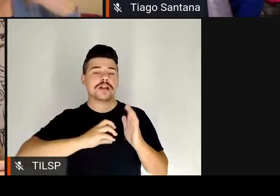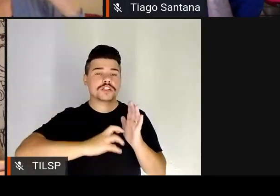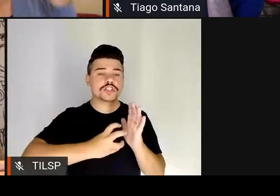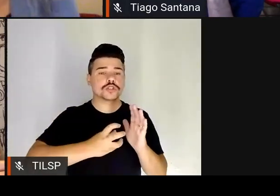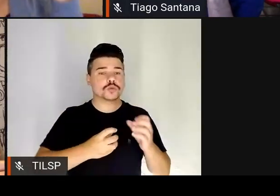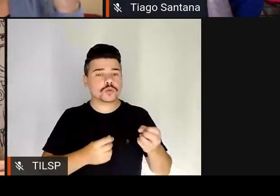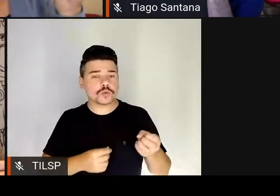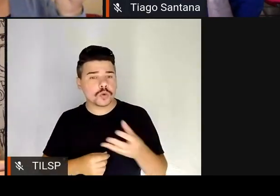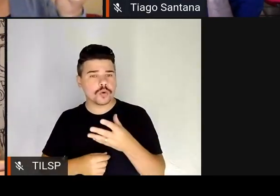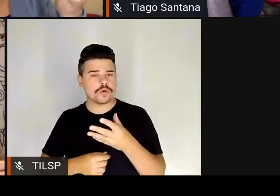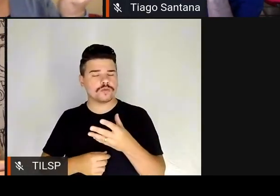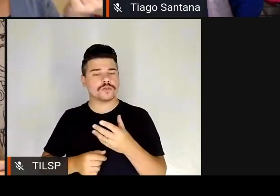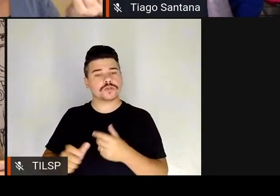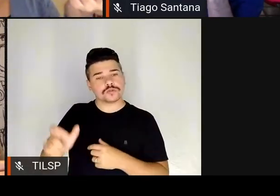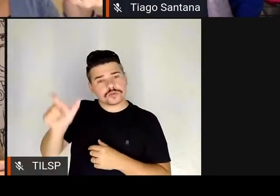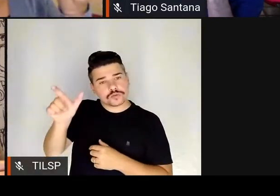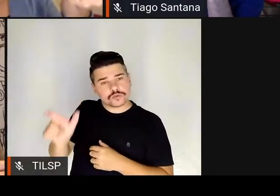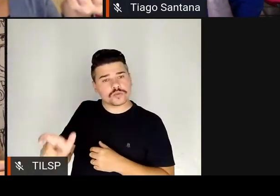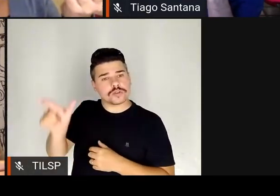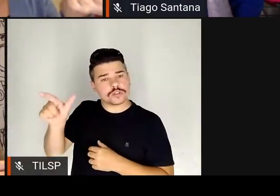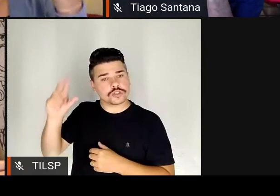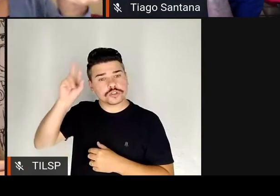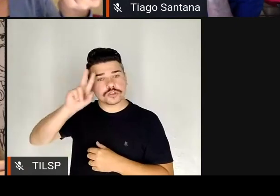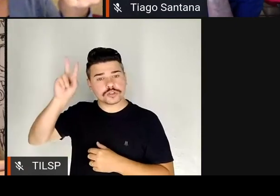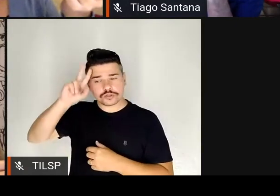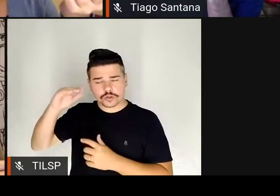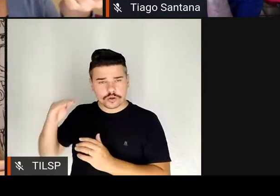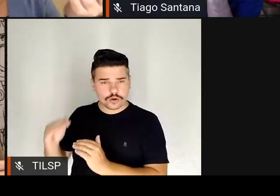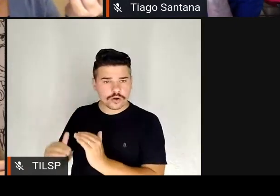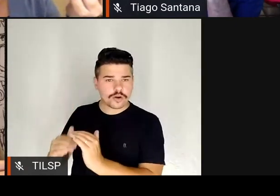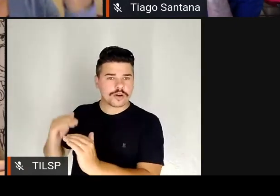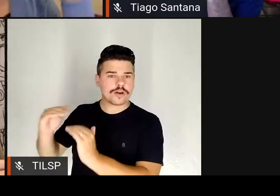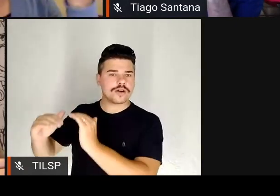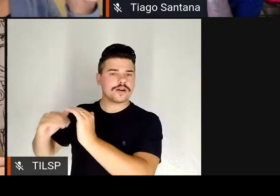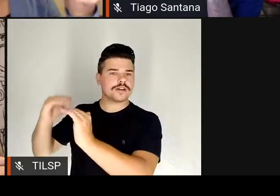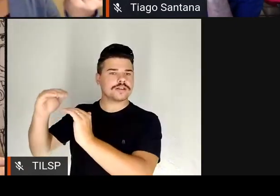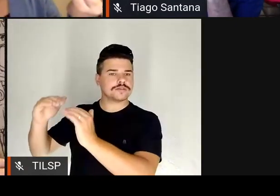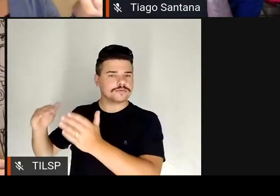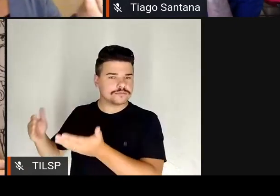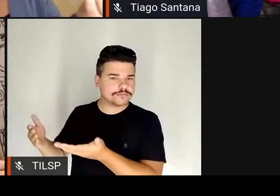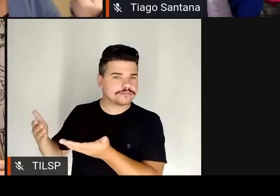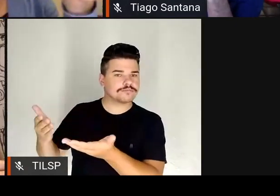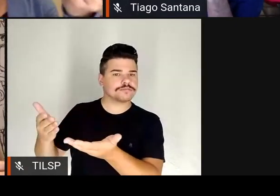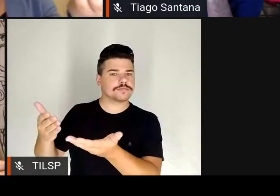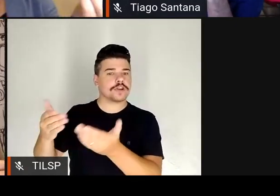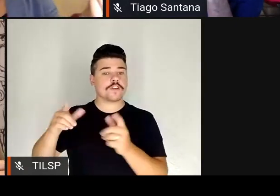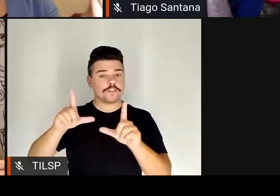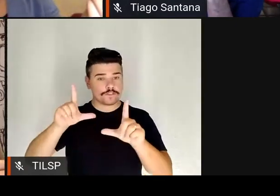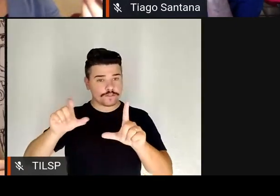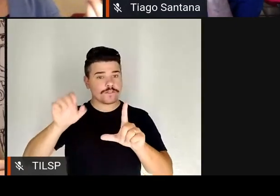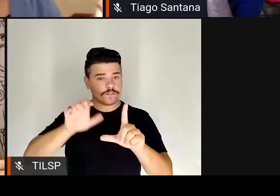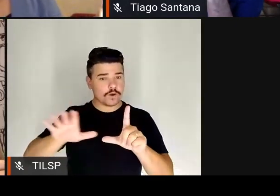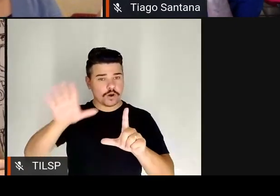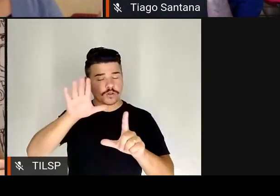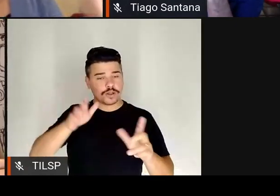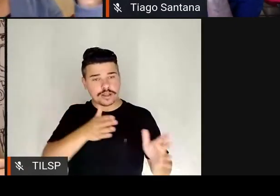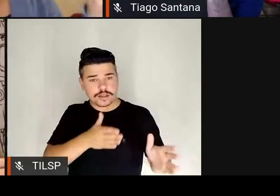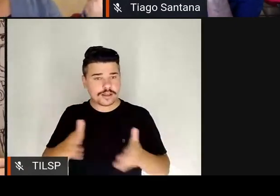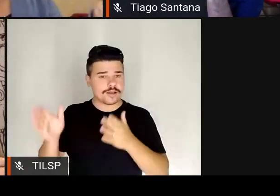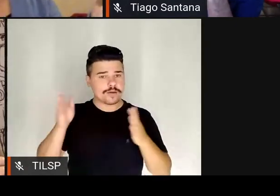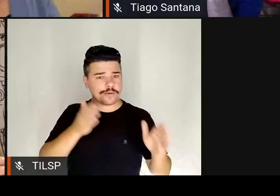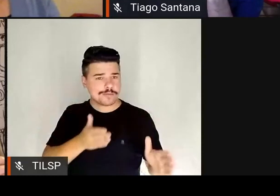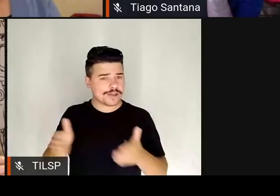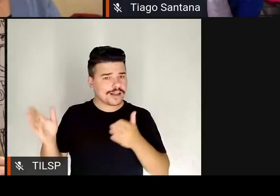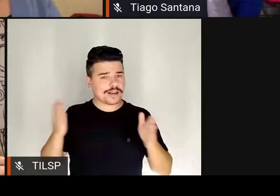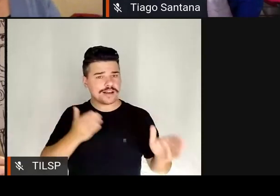e a construção de um sujeito histórico que estava se constituindo naquele momento por meio da fotografia, que é o operário, né, que a gente